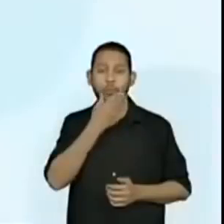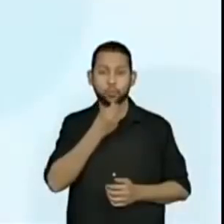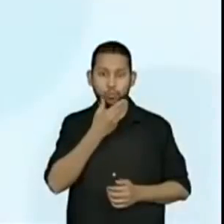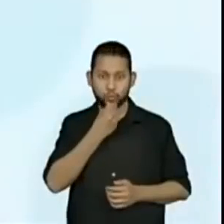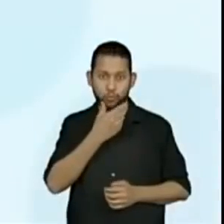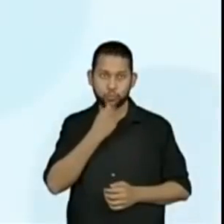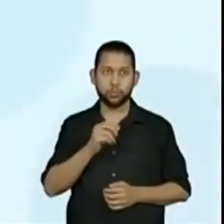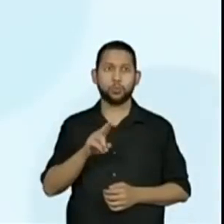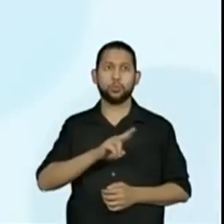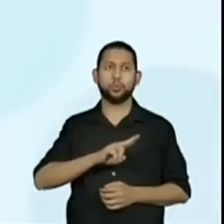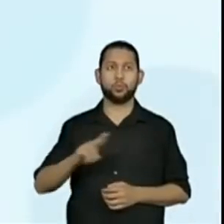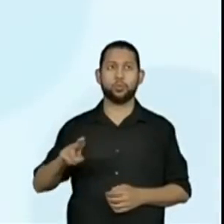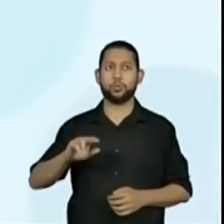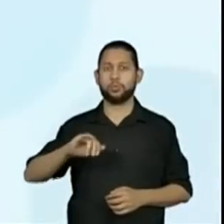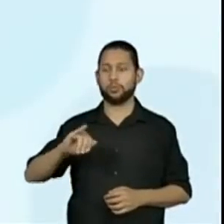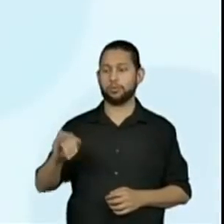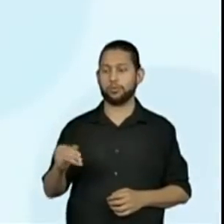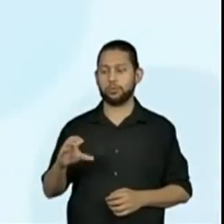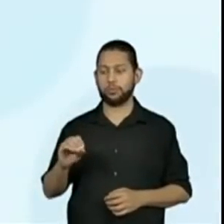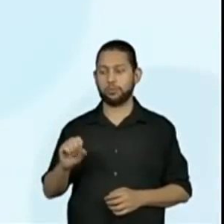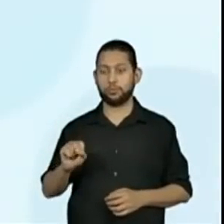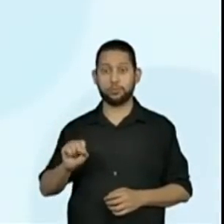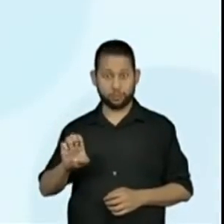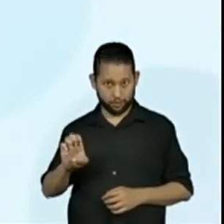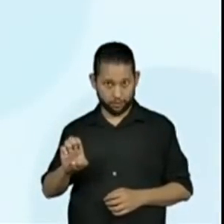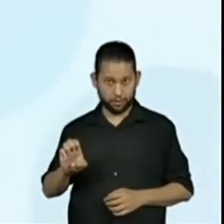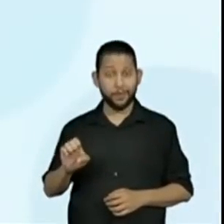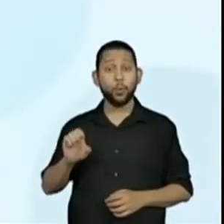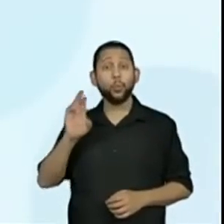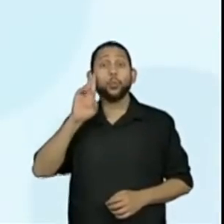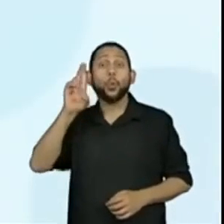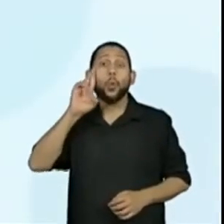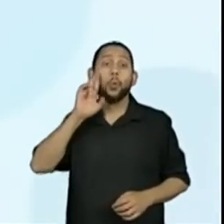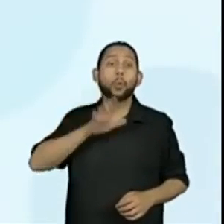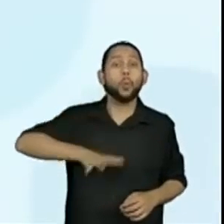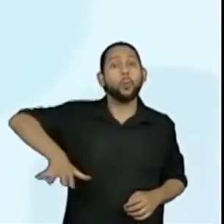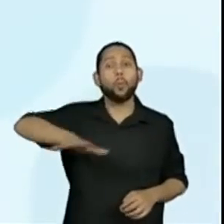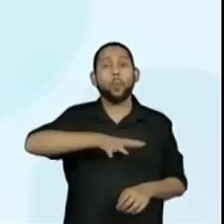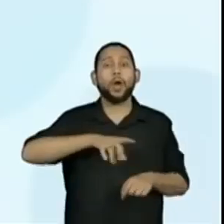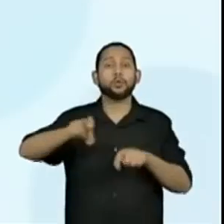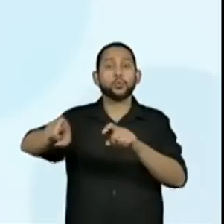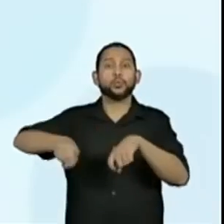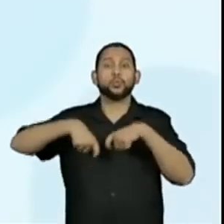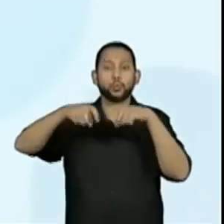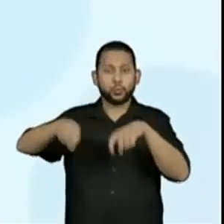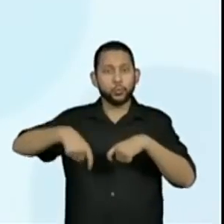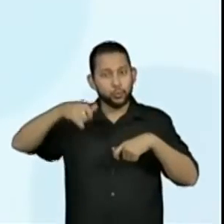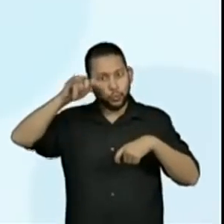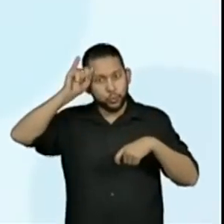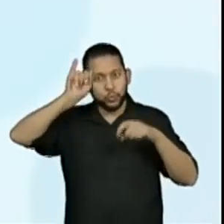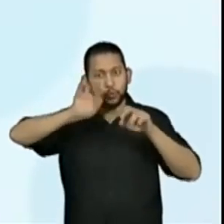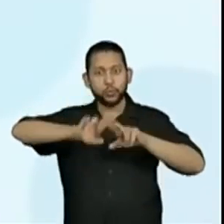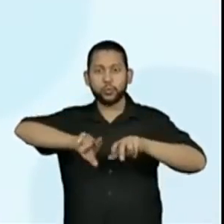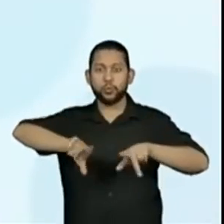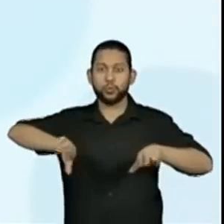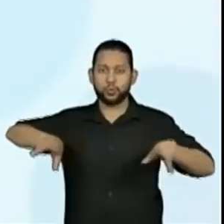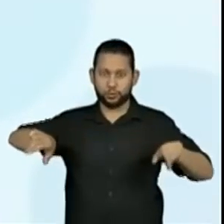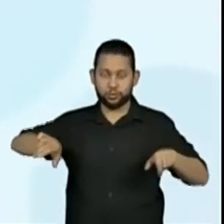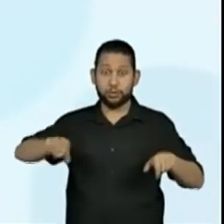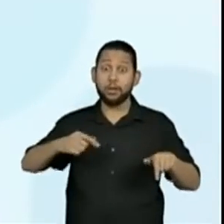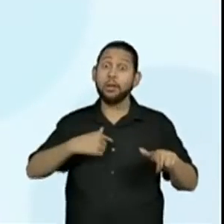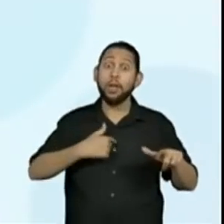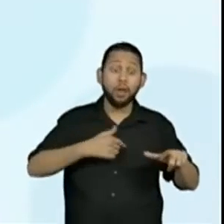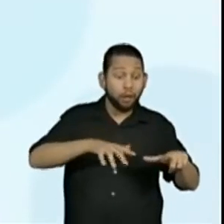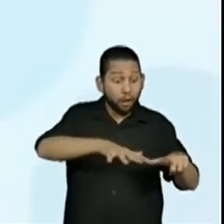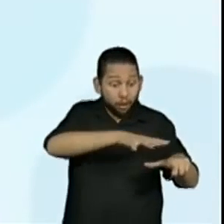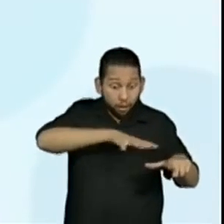número um Seu José tem um sítio e quer disponibilizar um espaço para fazer